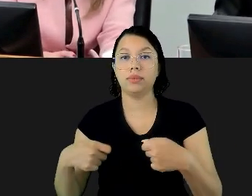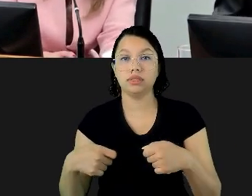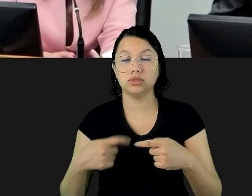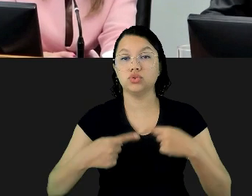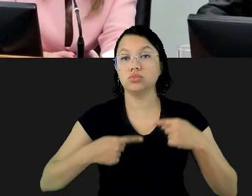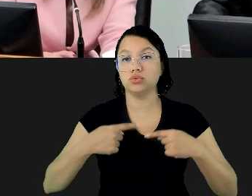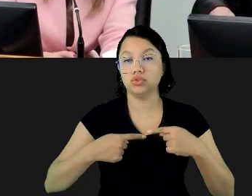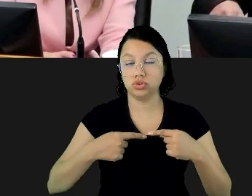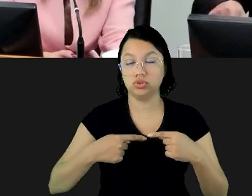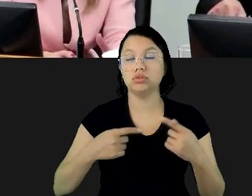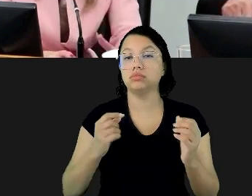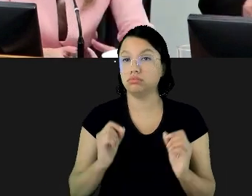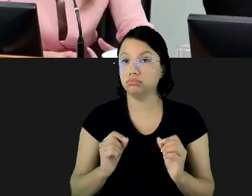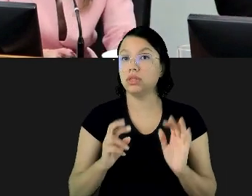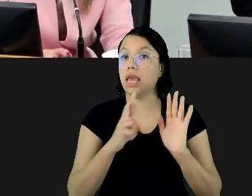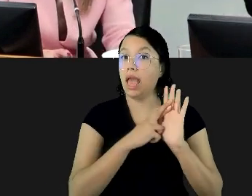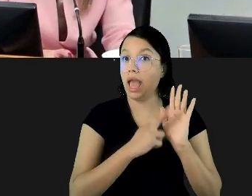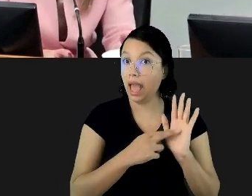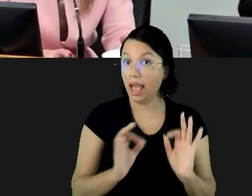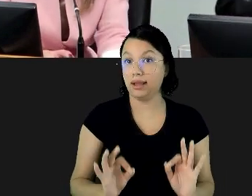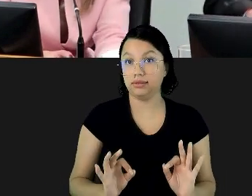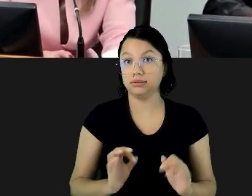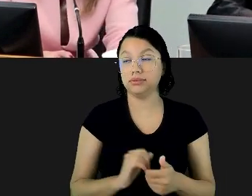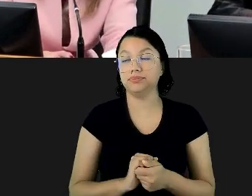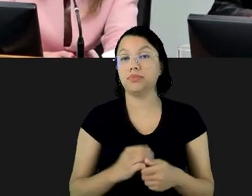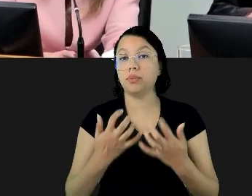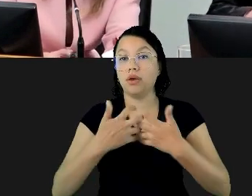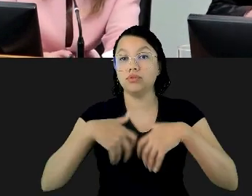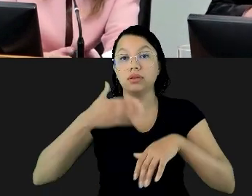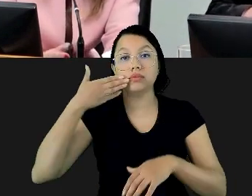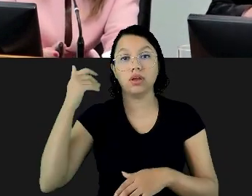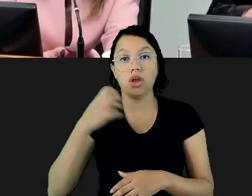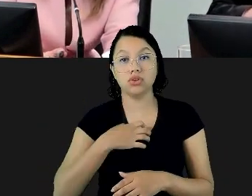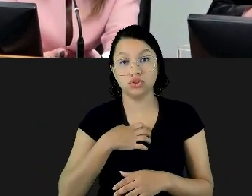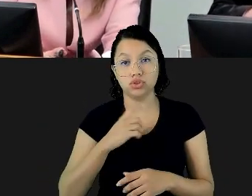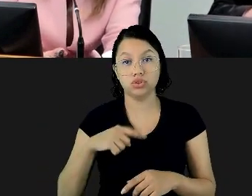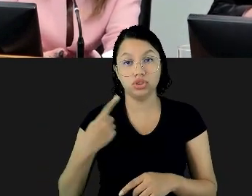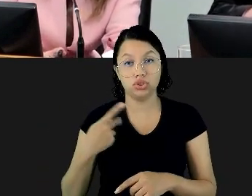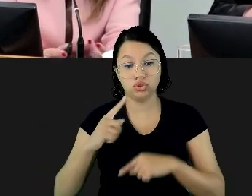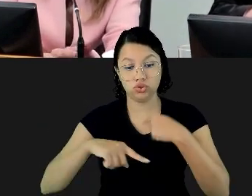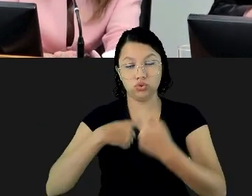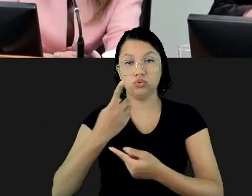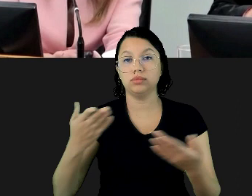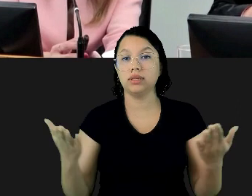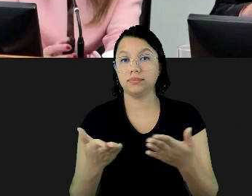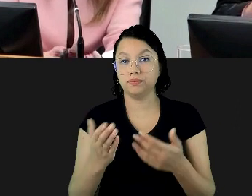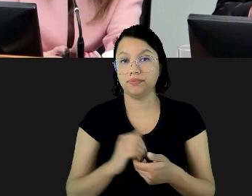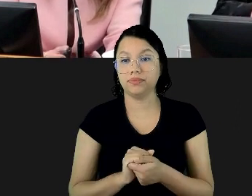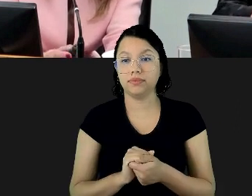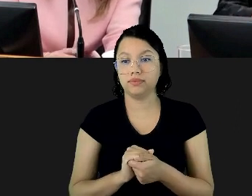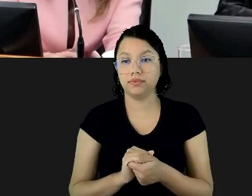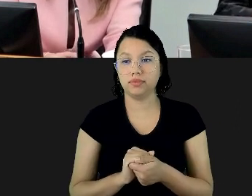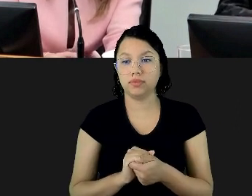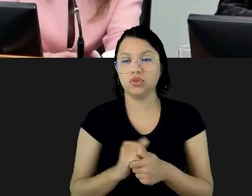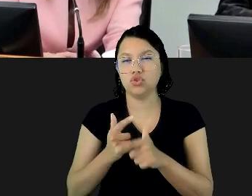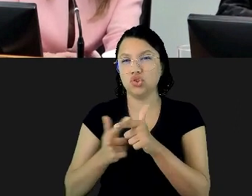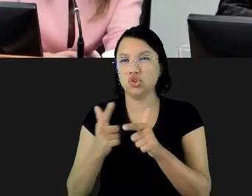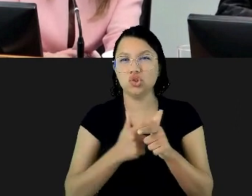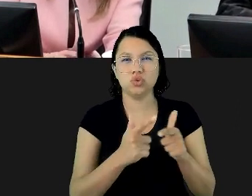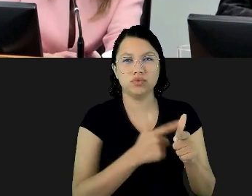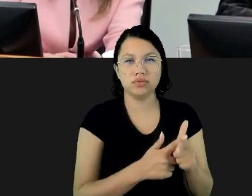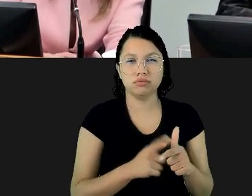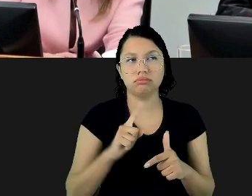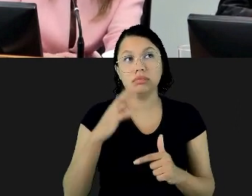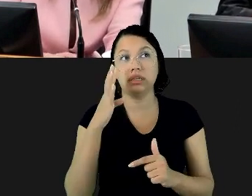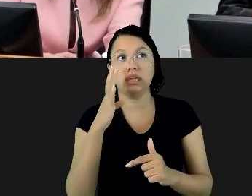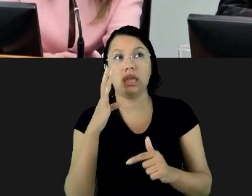possa funcionar da melhor forma e a gente superar essa fragmentação, que é legal, que é institucional no âmbito